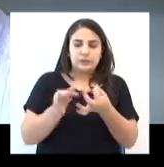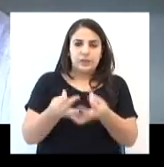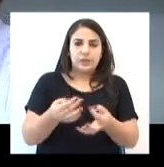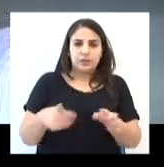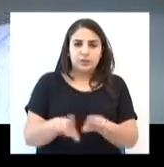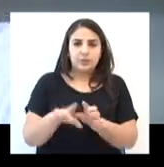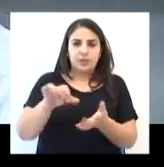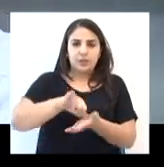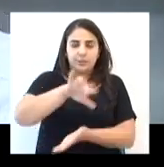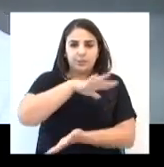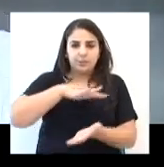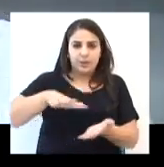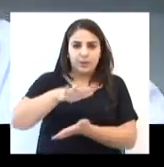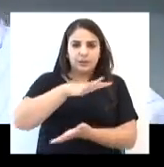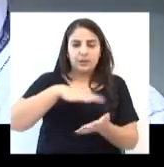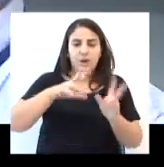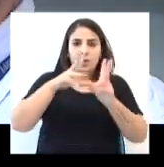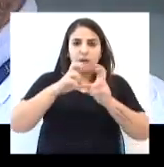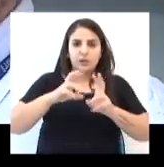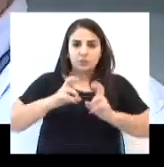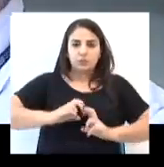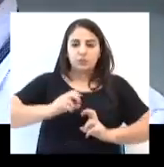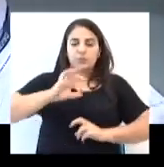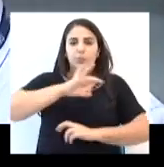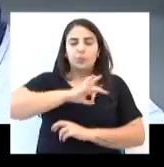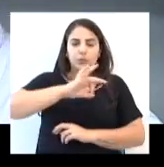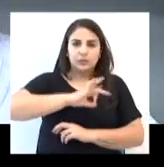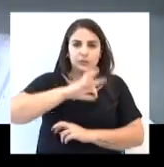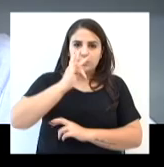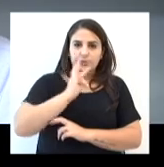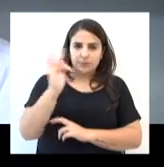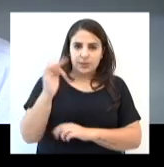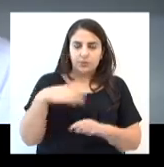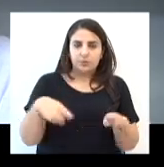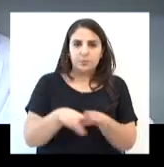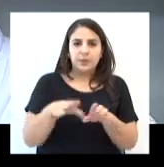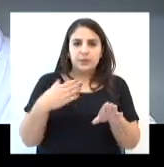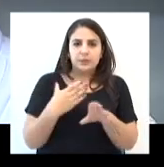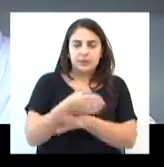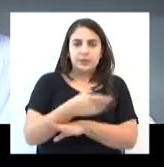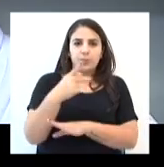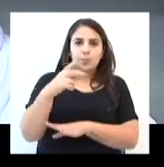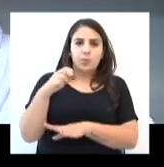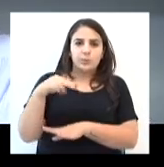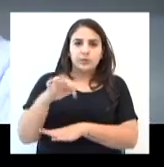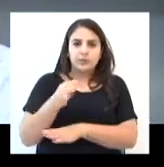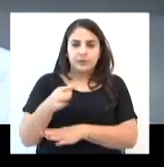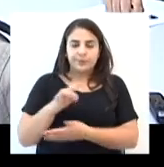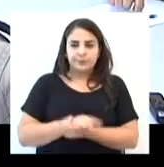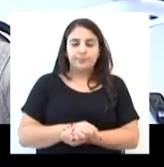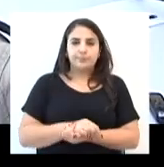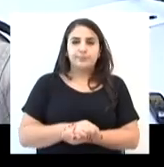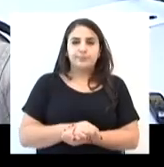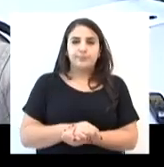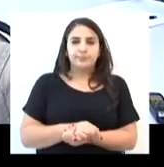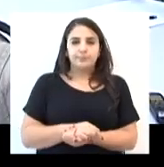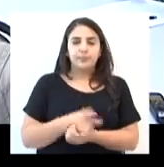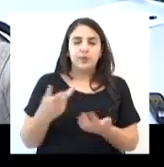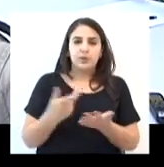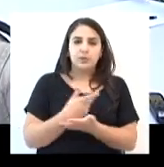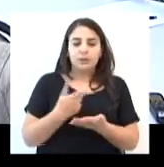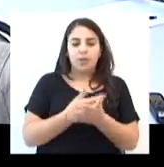técnica e ambiental para o trecho entre a Polícia Rodoviária Federal e o trevo de acesso a Pontão. Acontece